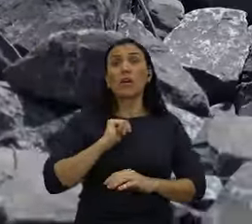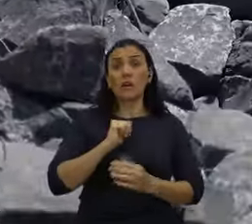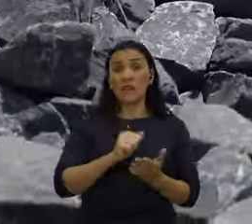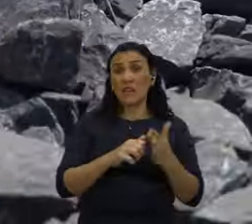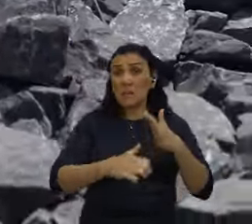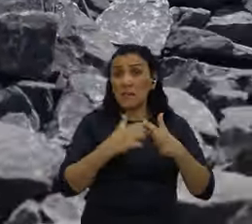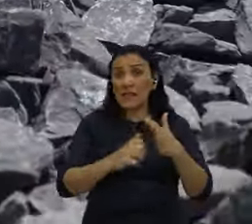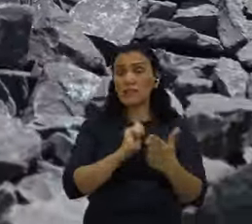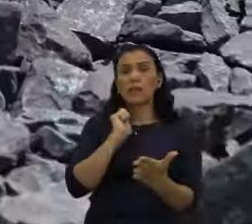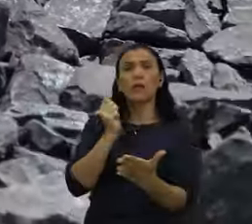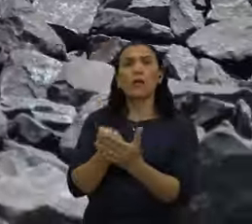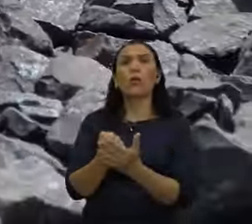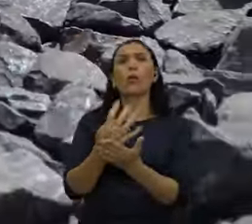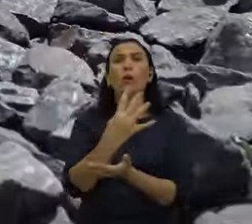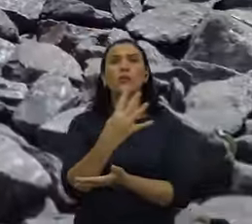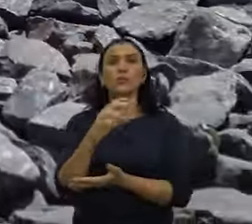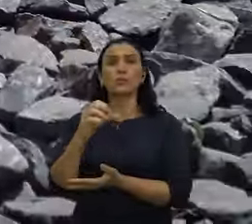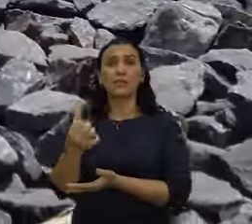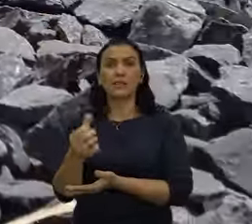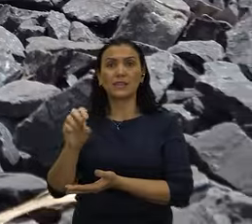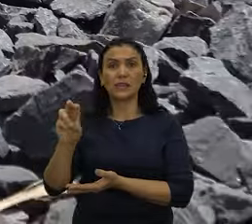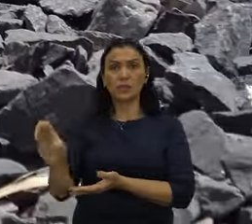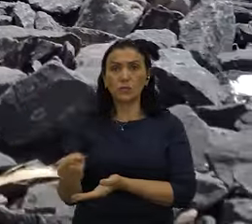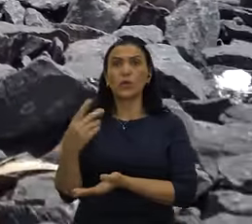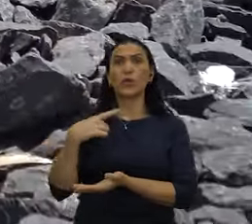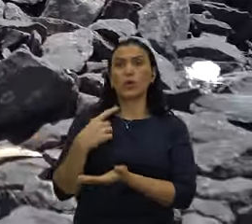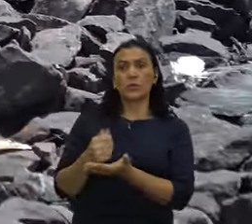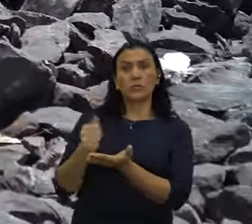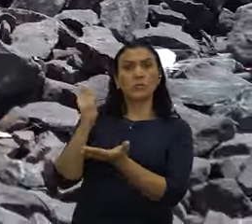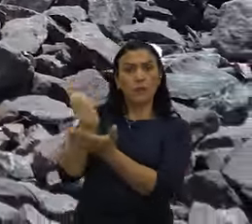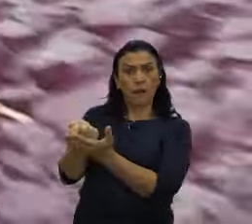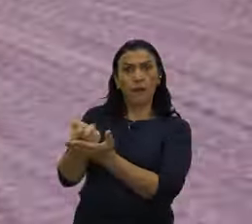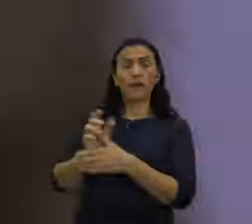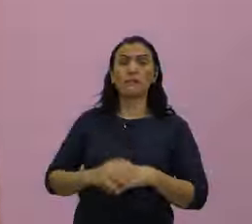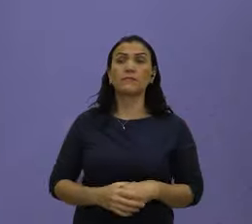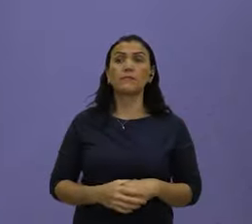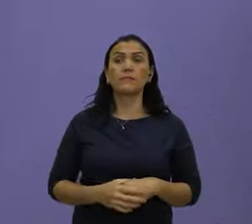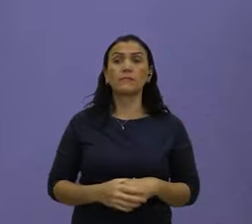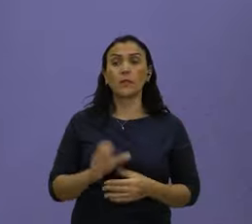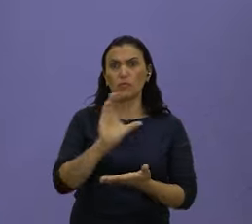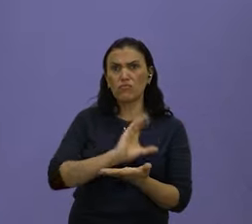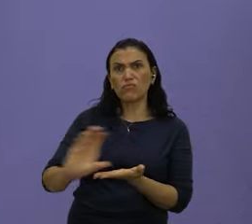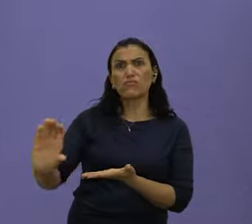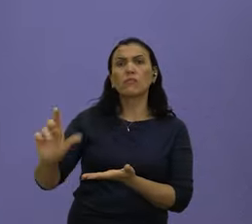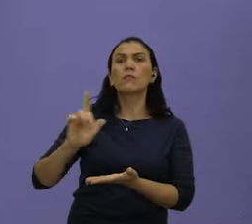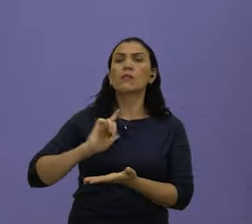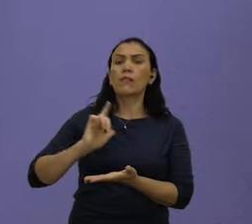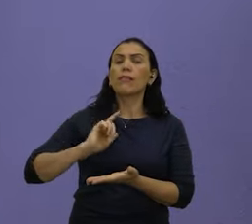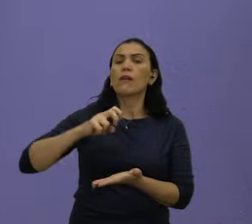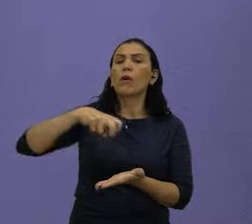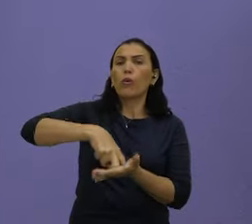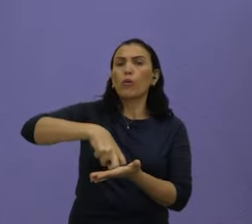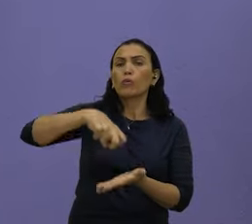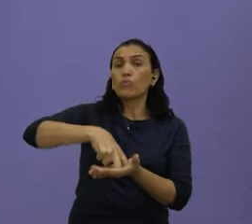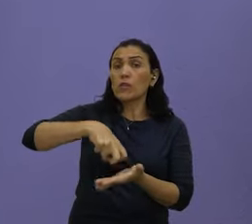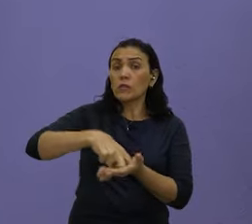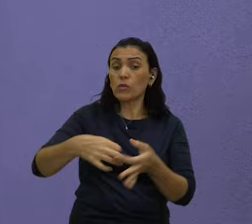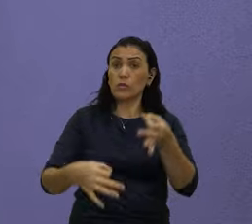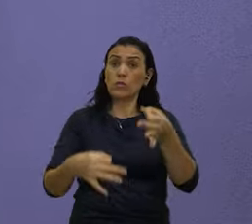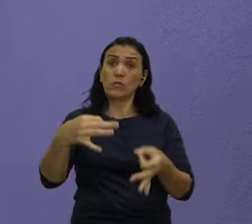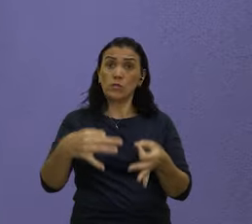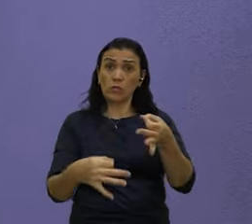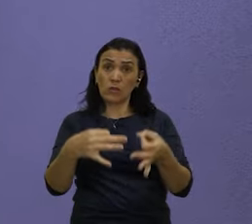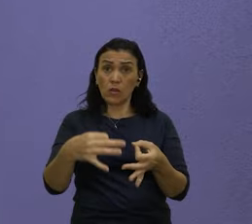ressarcir R$ 4.600.000 aos cofres públicos. A demanda condenou no